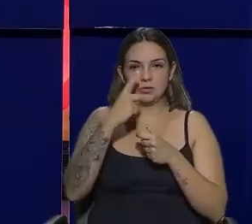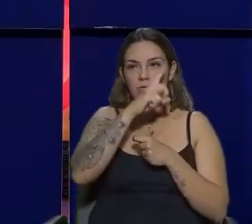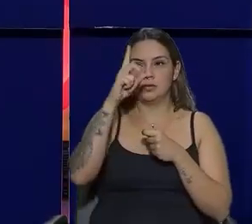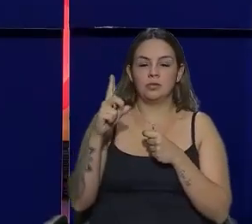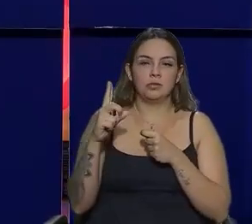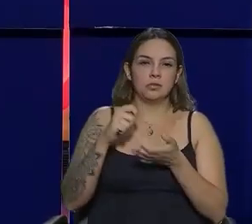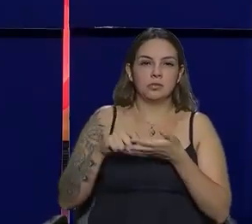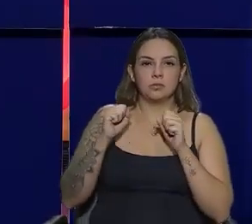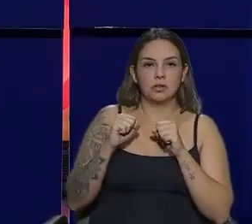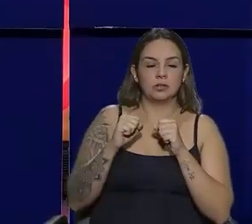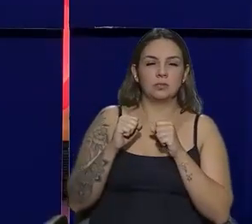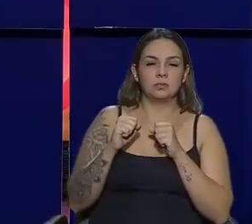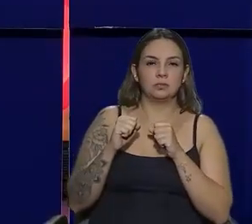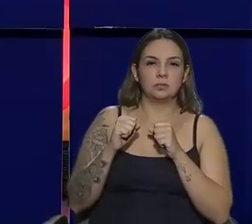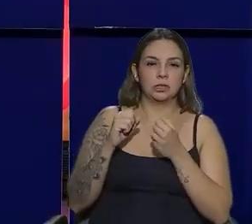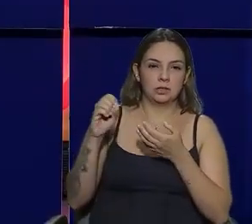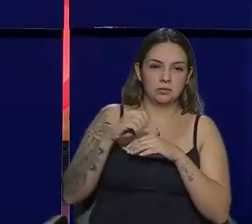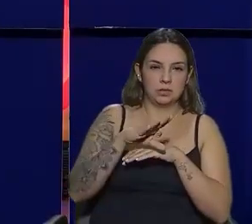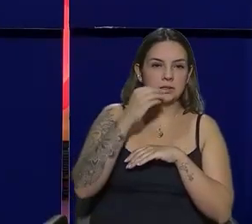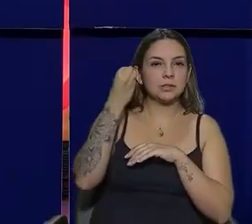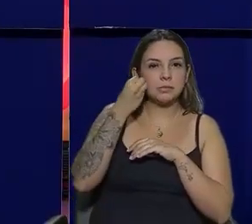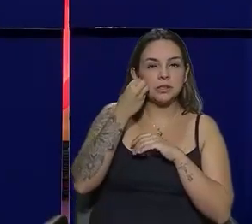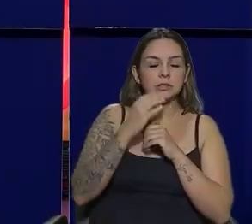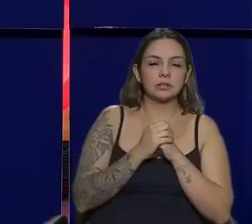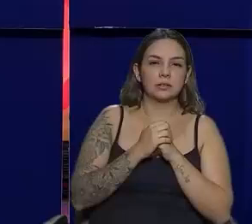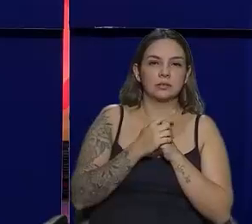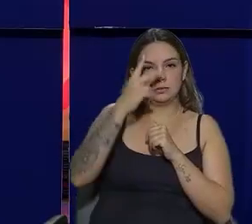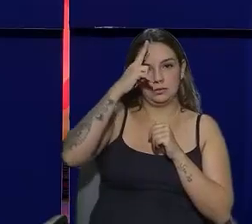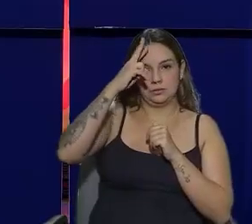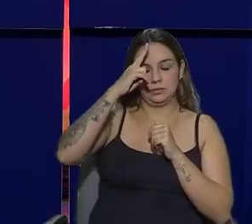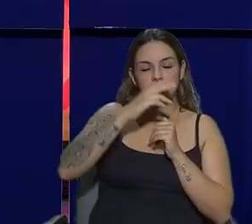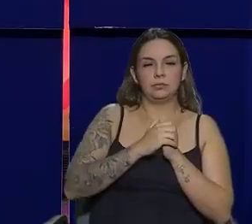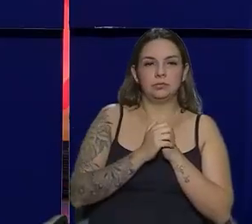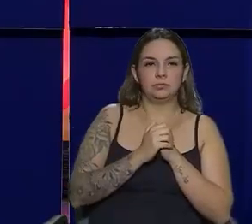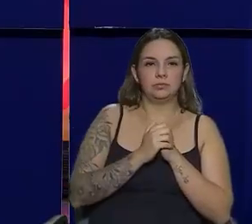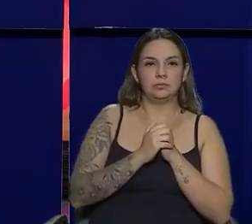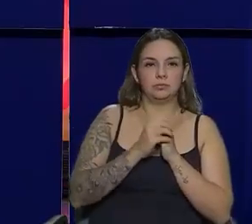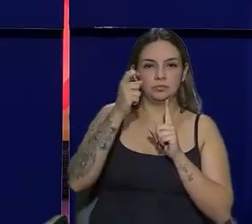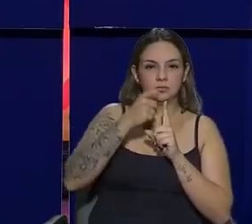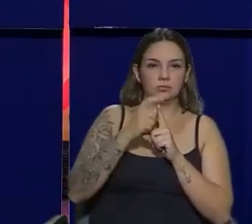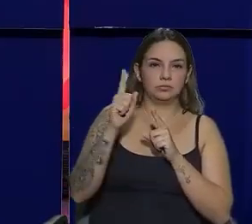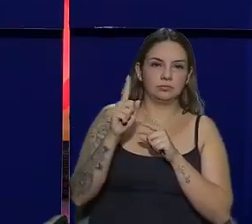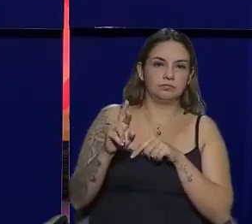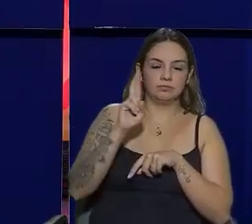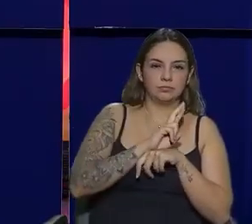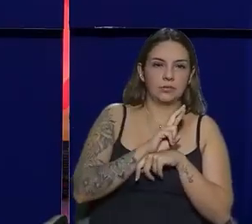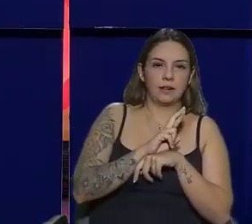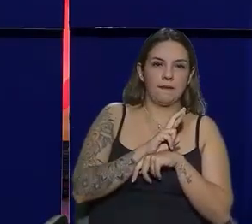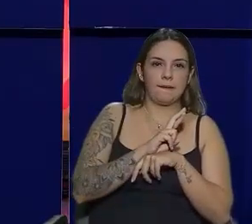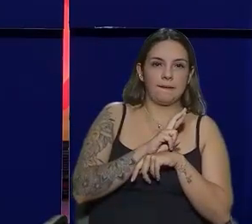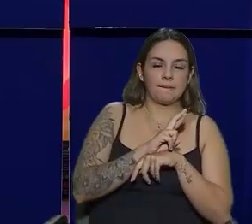vez se tornando um escritor pode, então, partilhar essa experiência por meio de uma história na qual personagens não